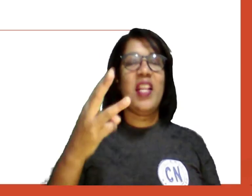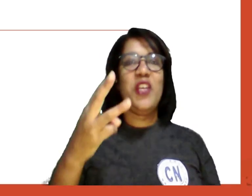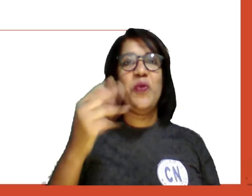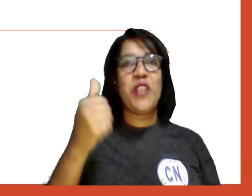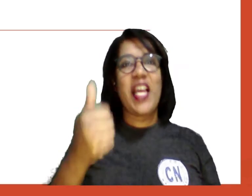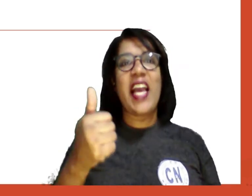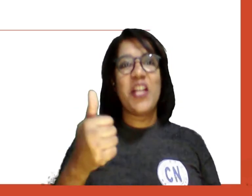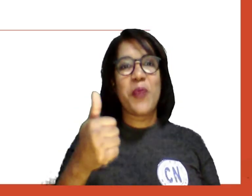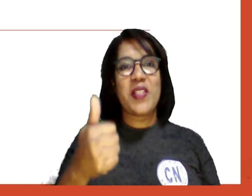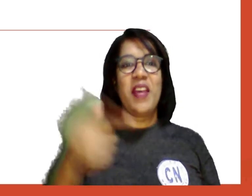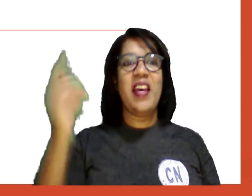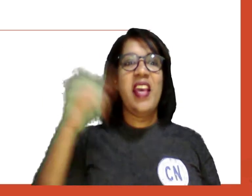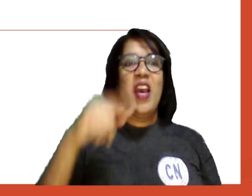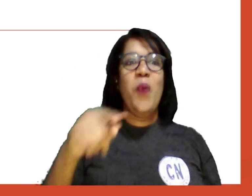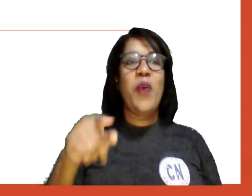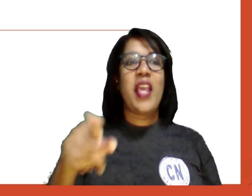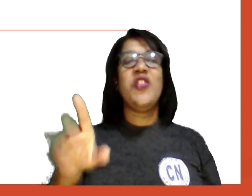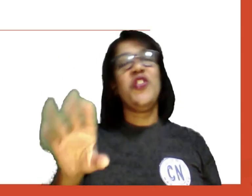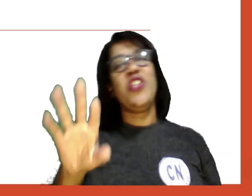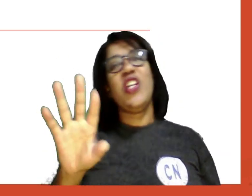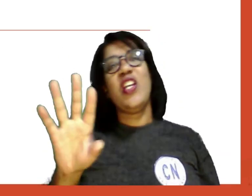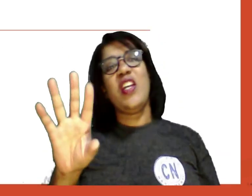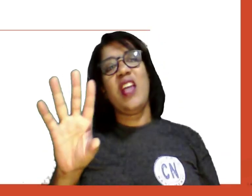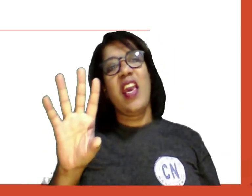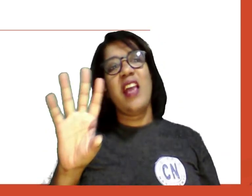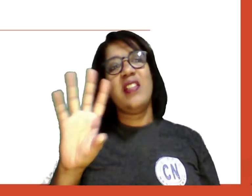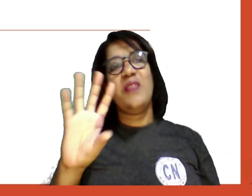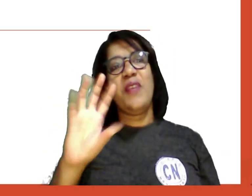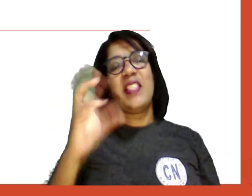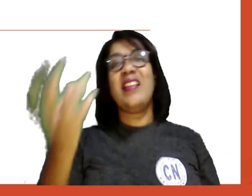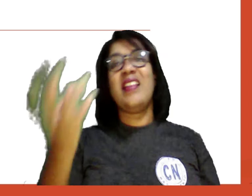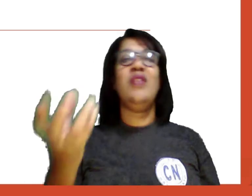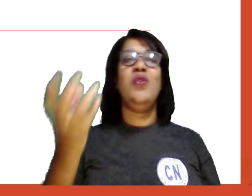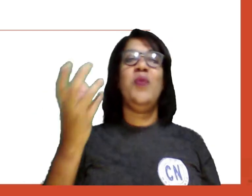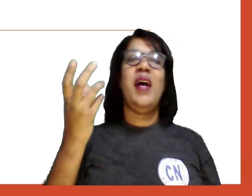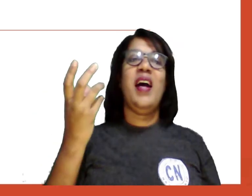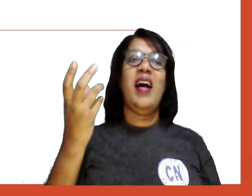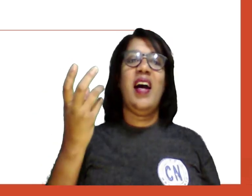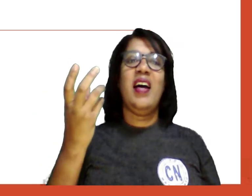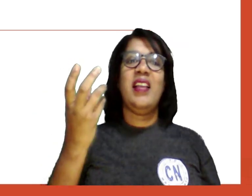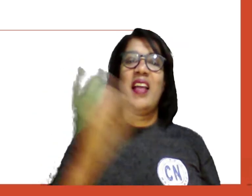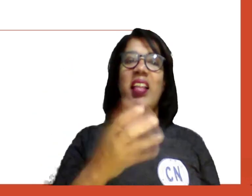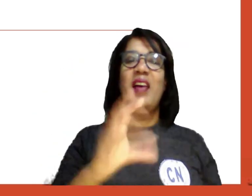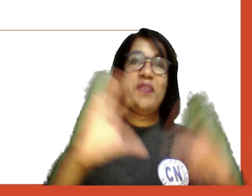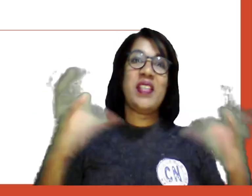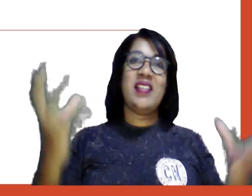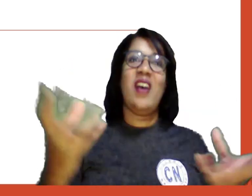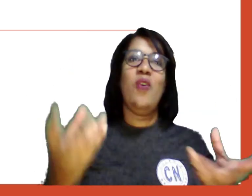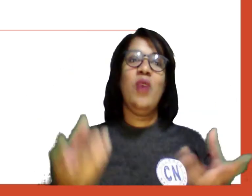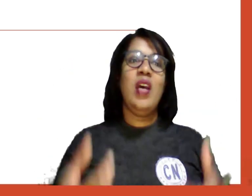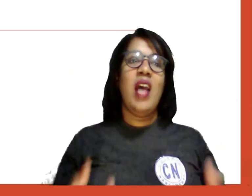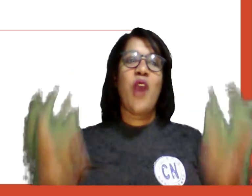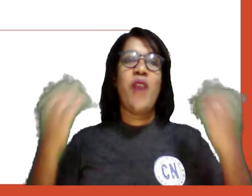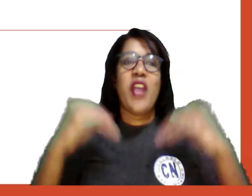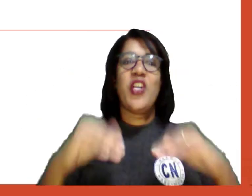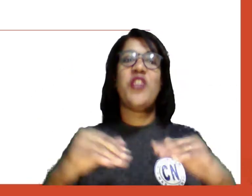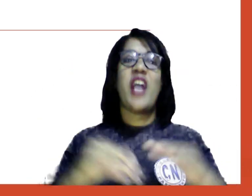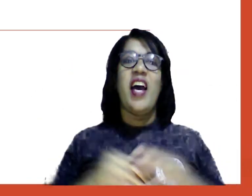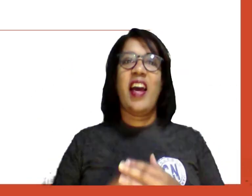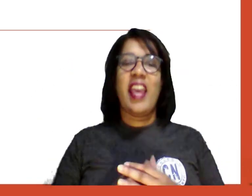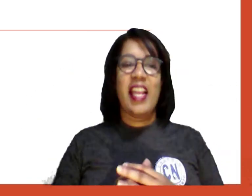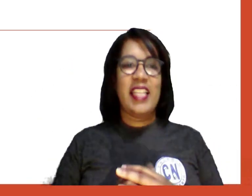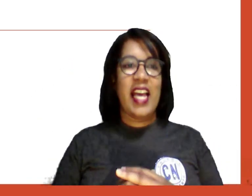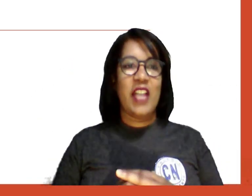Carrey. São três filmes legais para se ver. Por que que a gente se fixa tanto na ficção ao